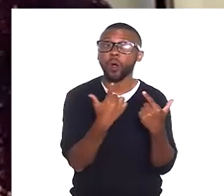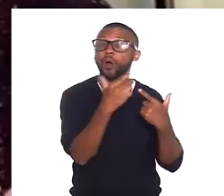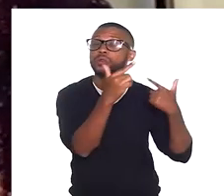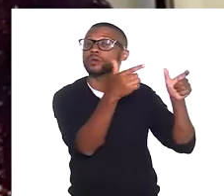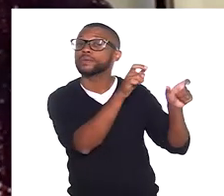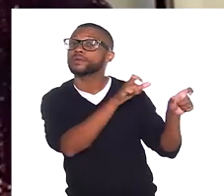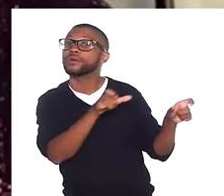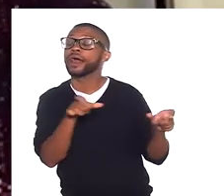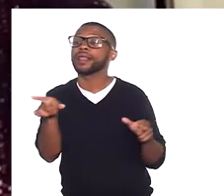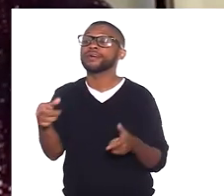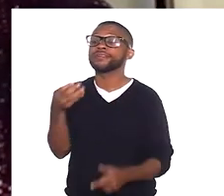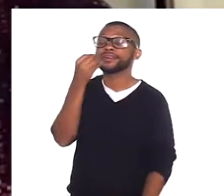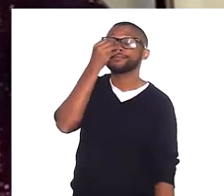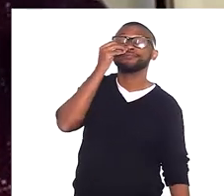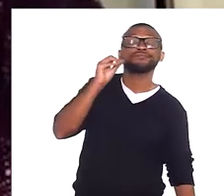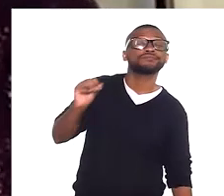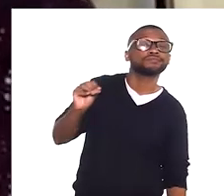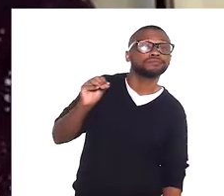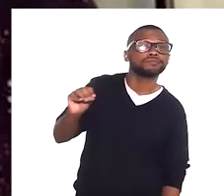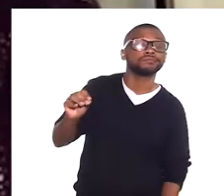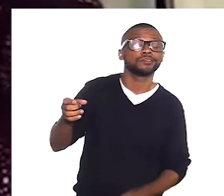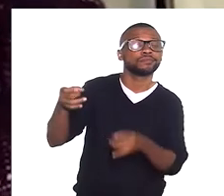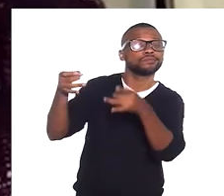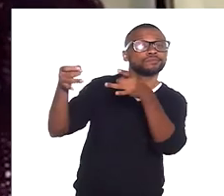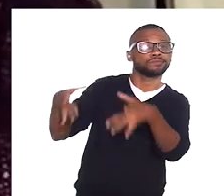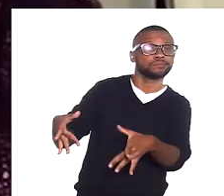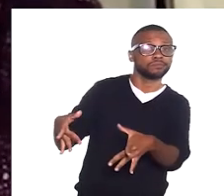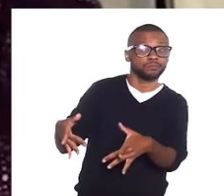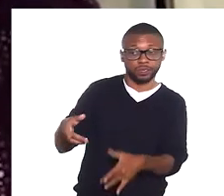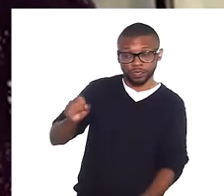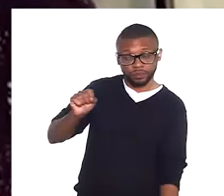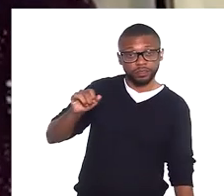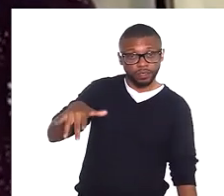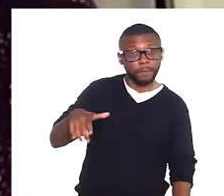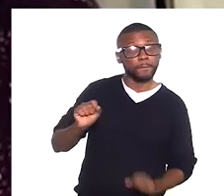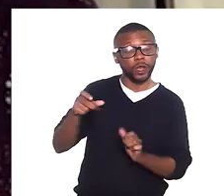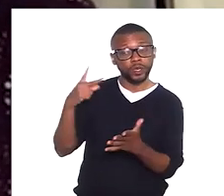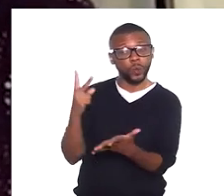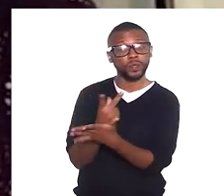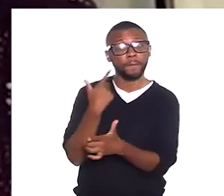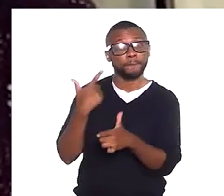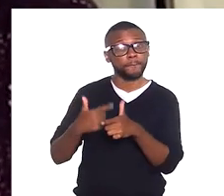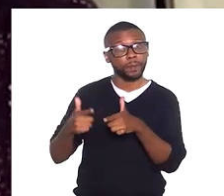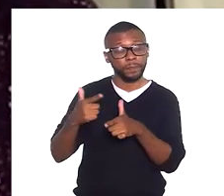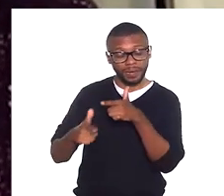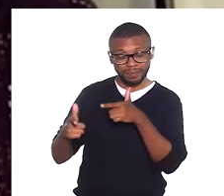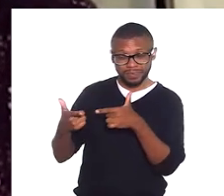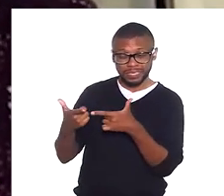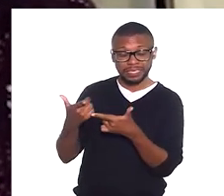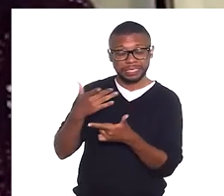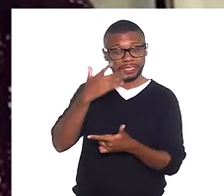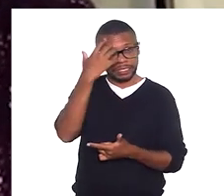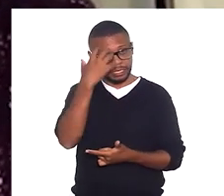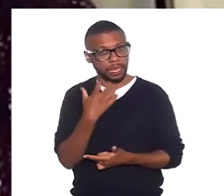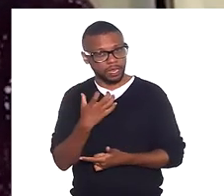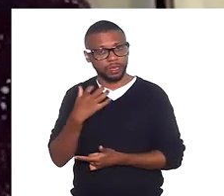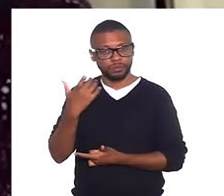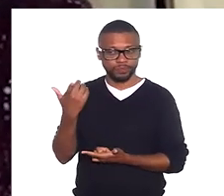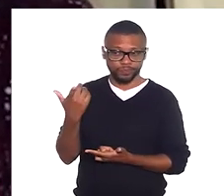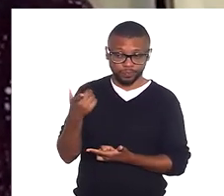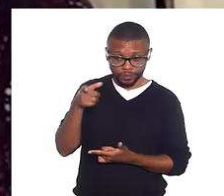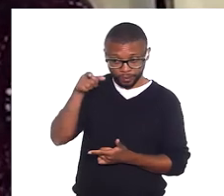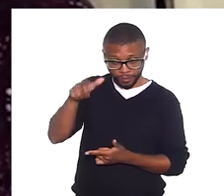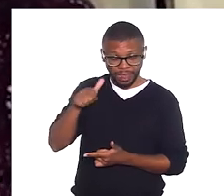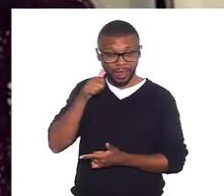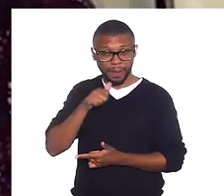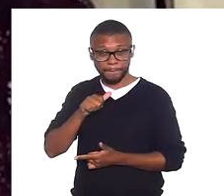todas as pessoas. Elas ficam preteridas e isso sim pode levar a um problema de saúde sério, não só para elas,